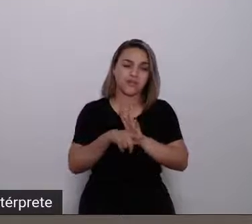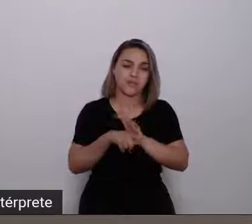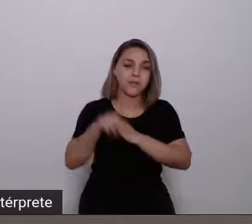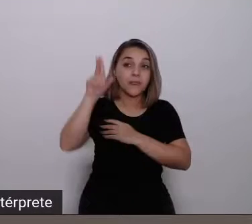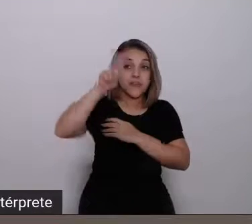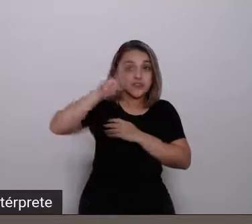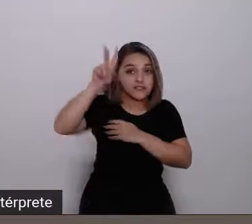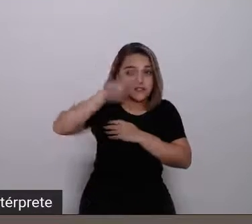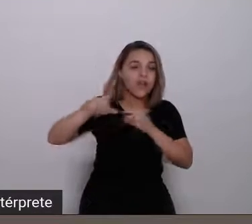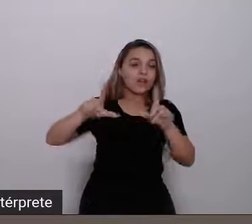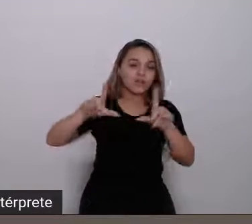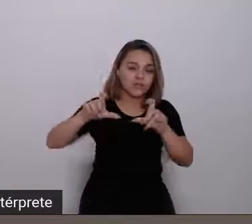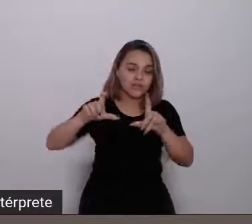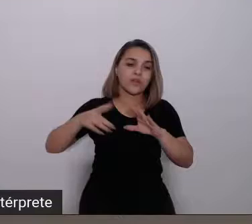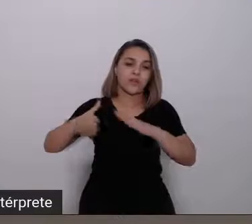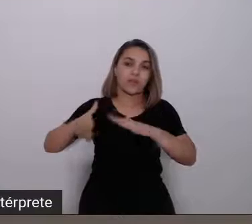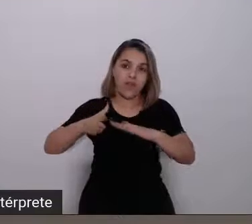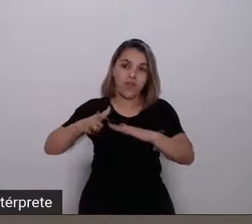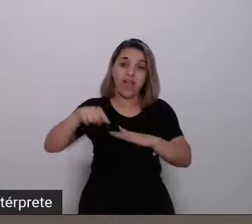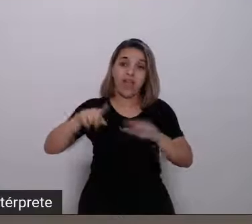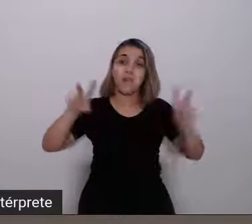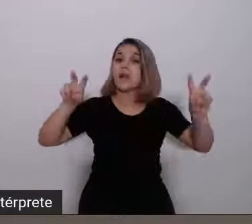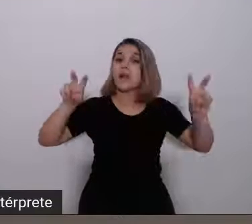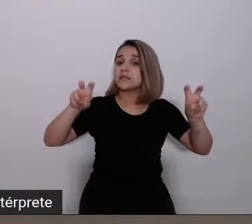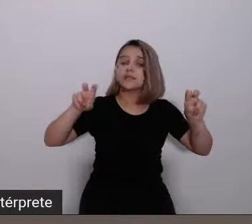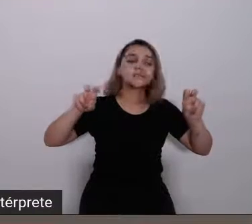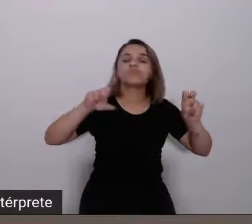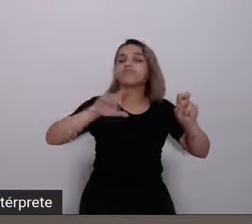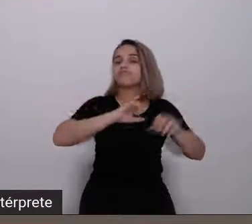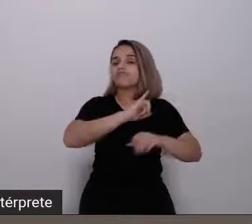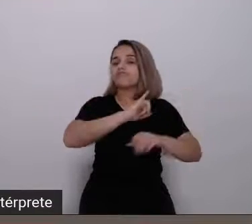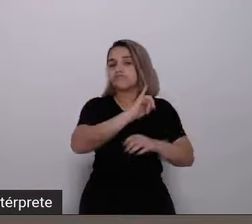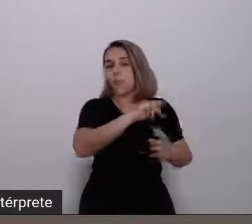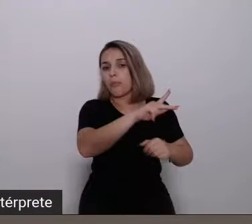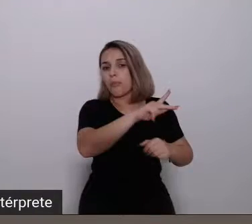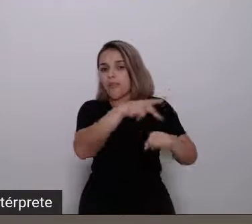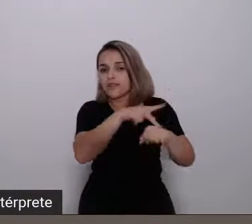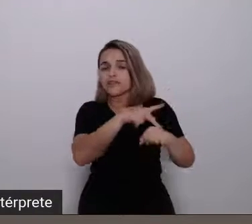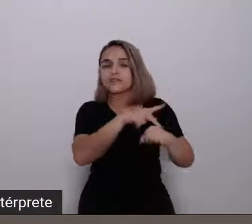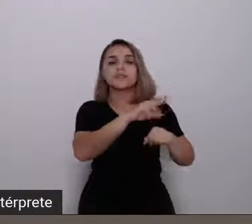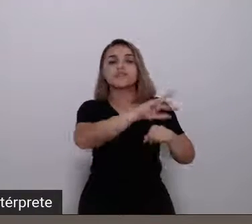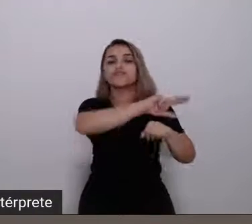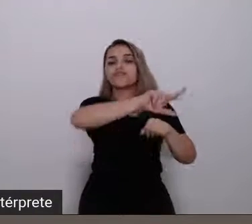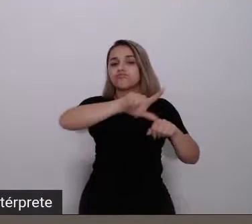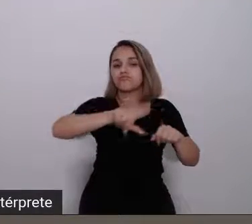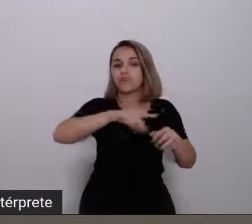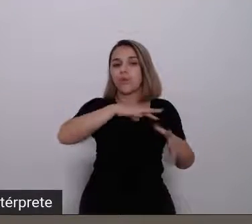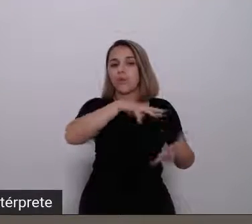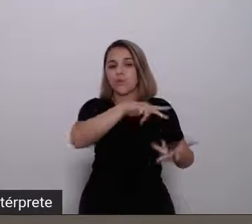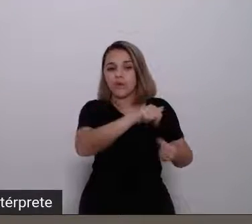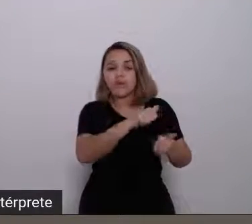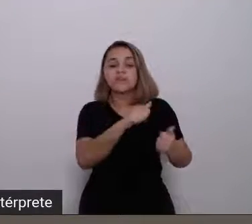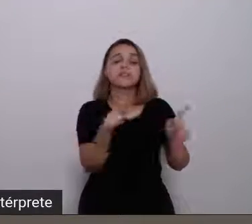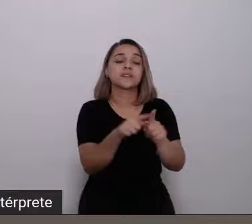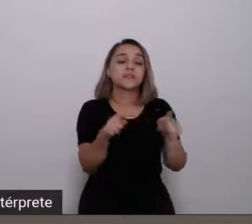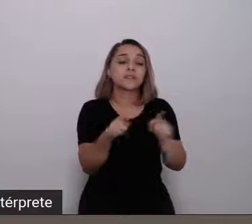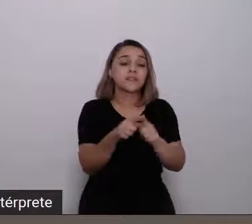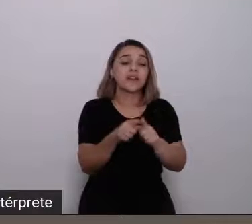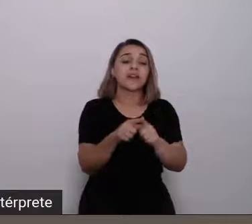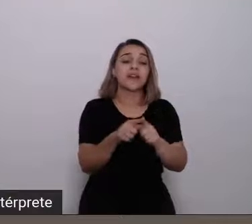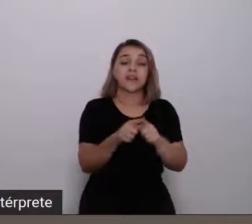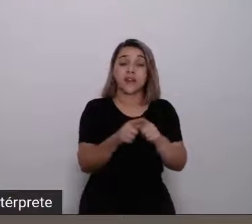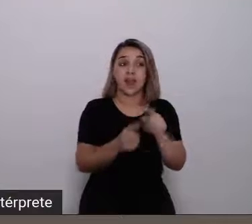que é uma questão internacional, está em outros focos, sim, a fotografia moderna, quando ela se institucionaliza no Museu de